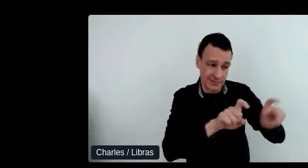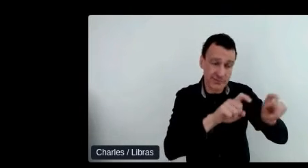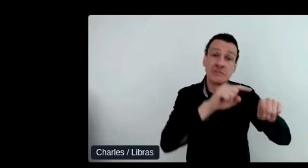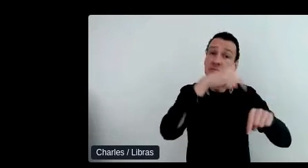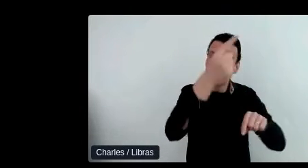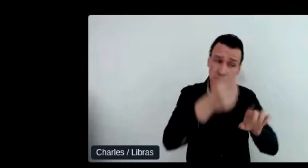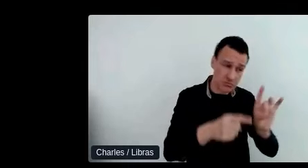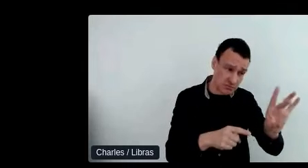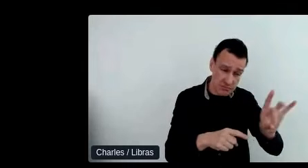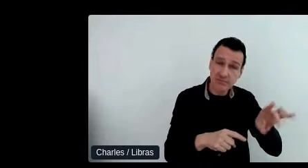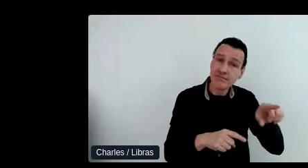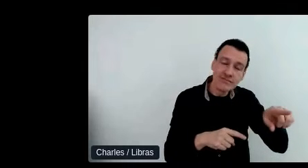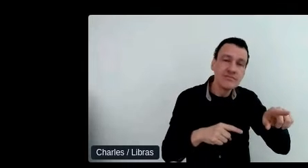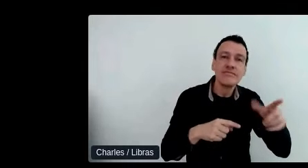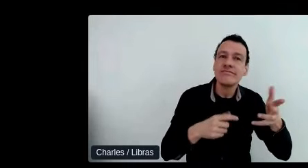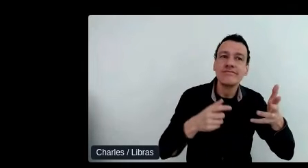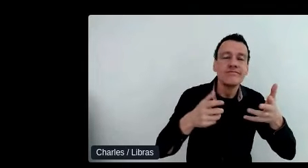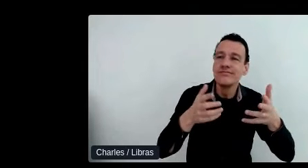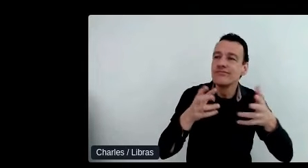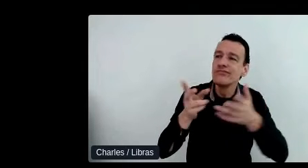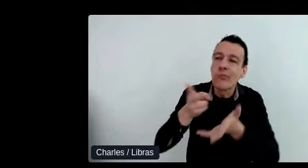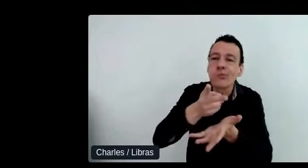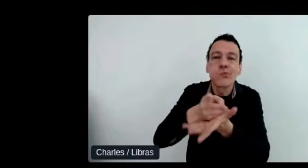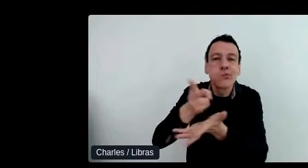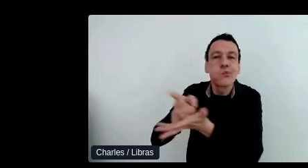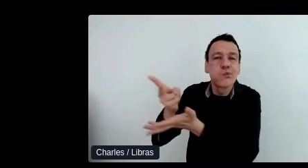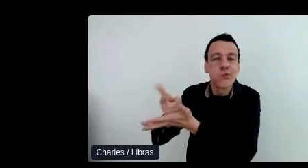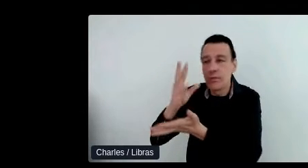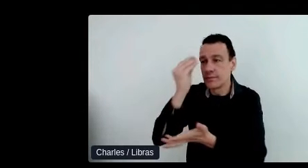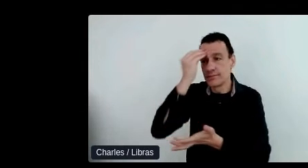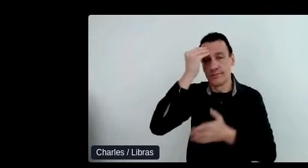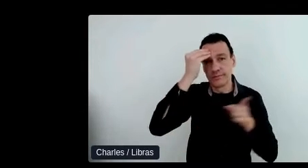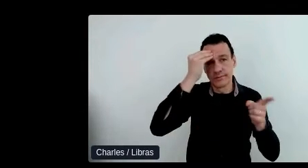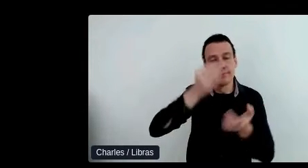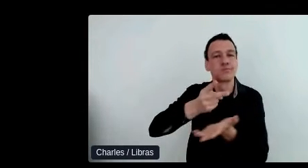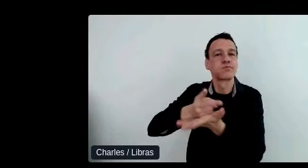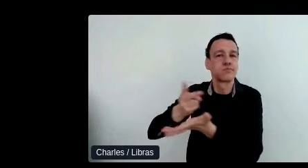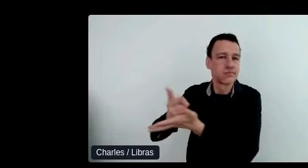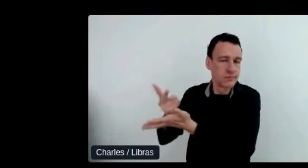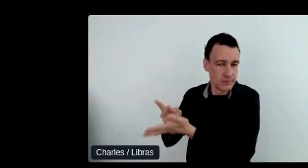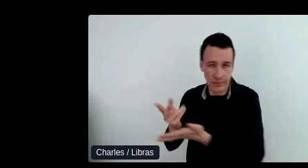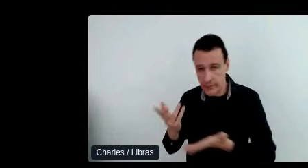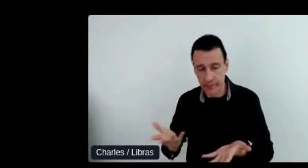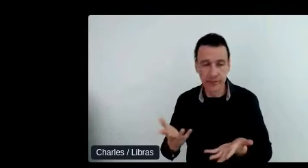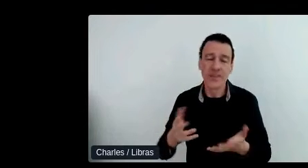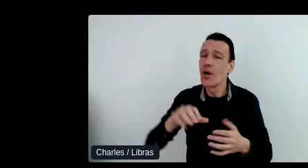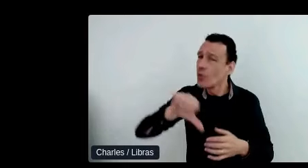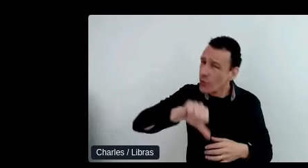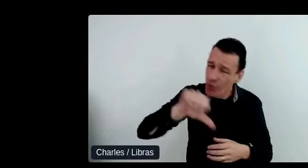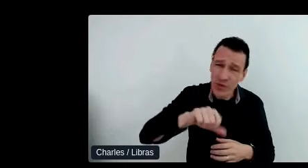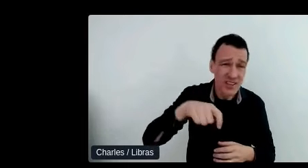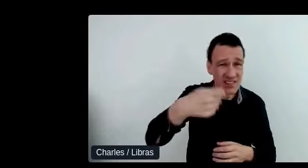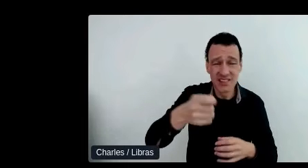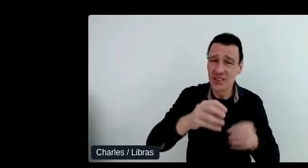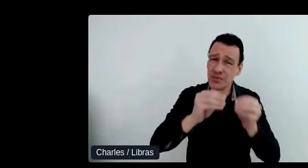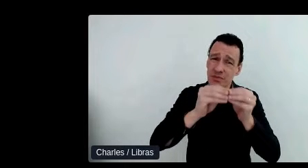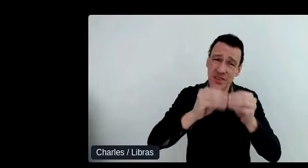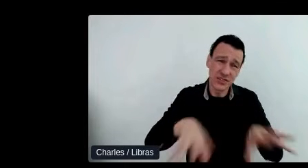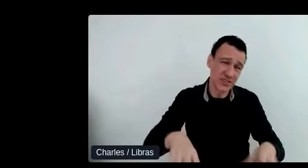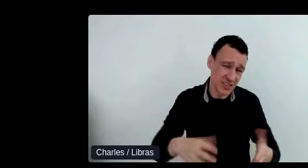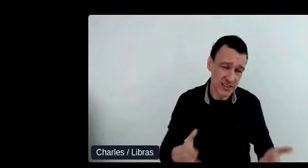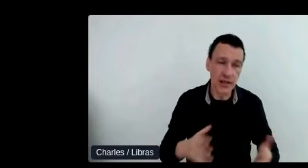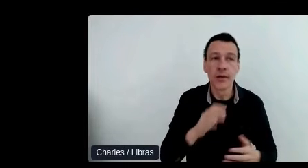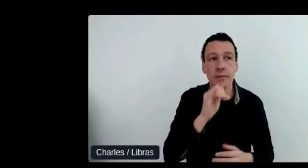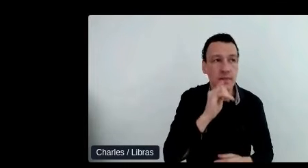indivíduos, porque se a gente tem, por exemplo, um algoritmo que vai fazer uma previsão para